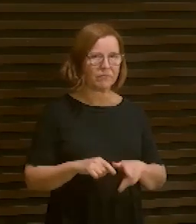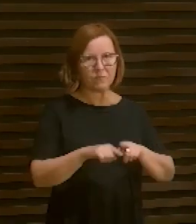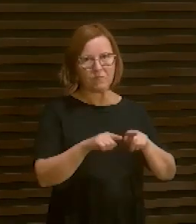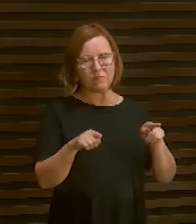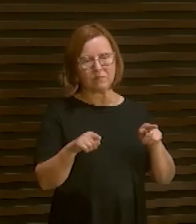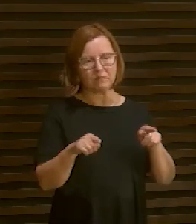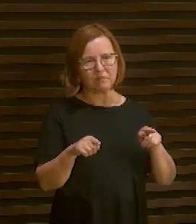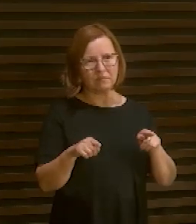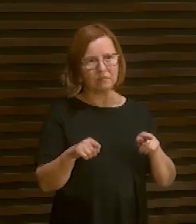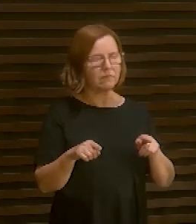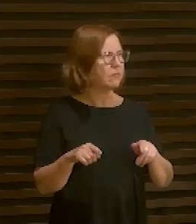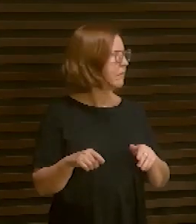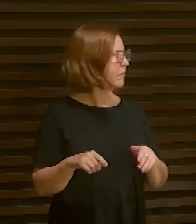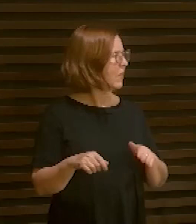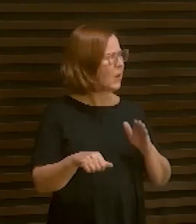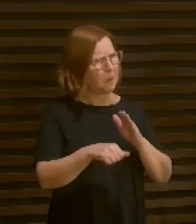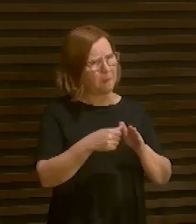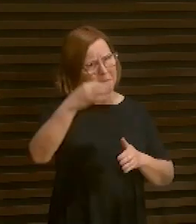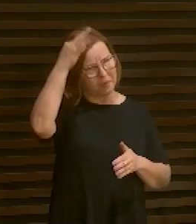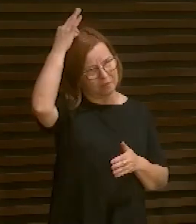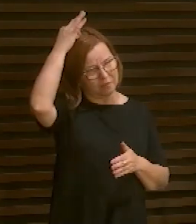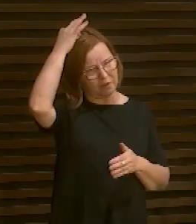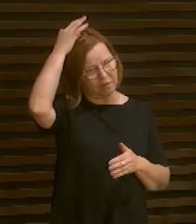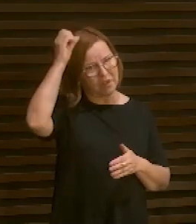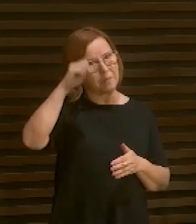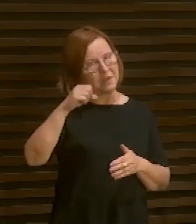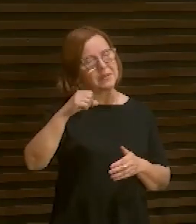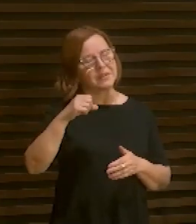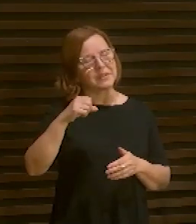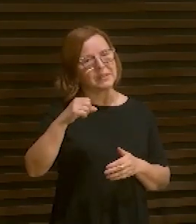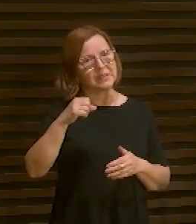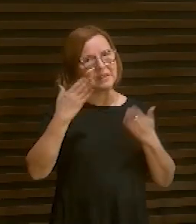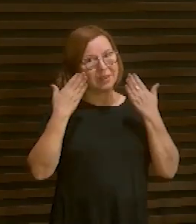Mas não é primeiro o espiritual e sim o natural, depois o espiritual.